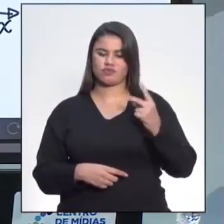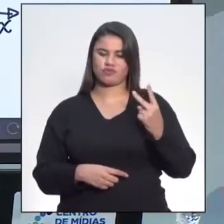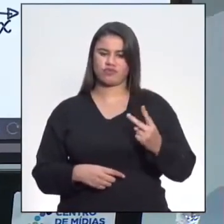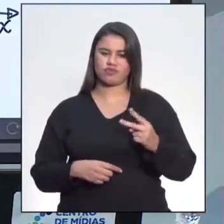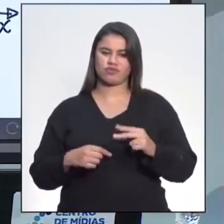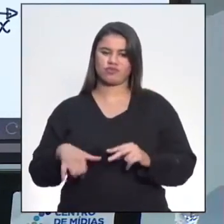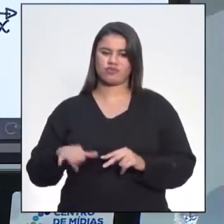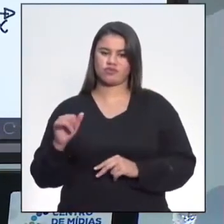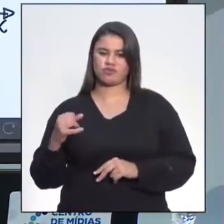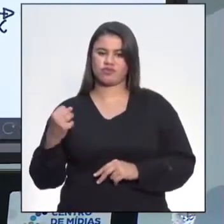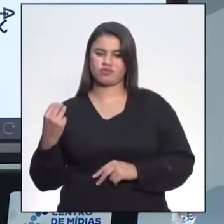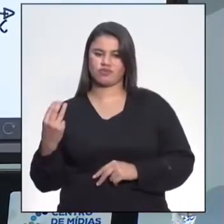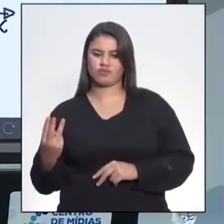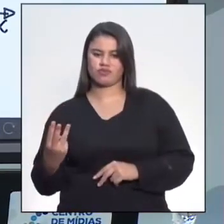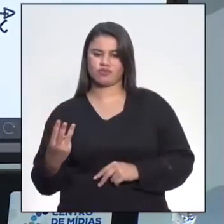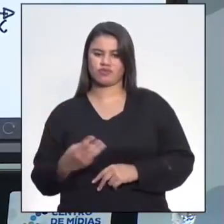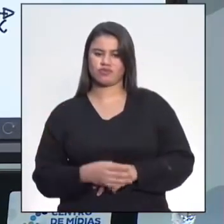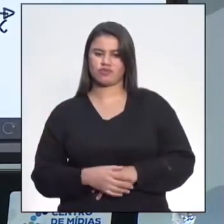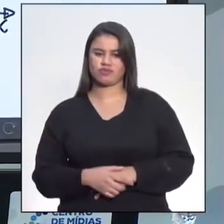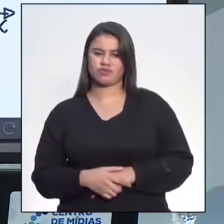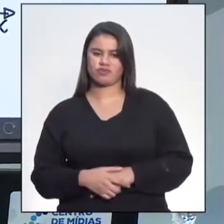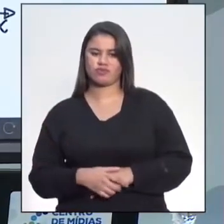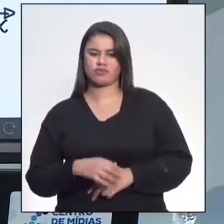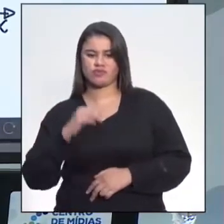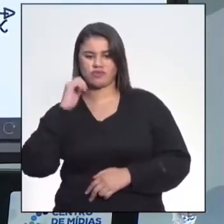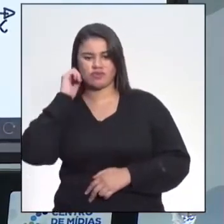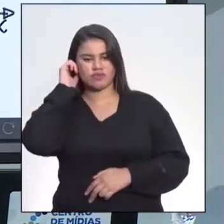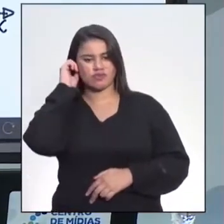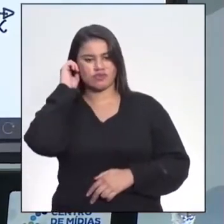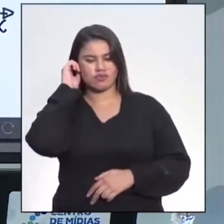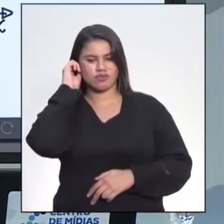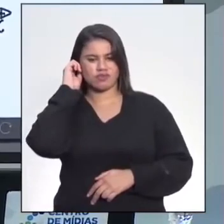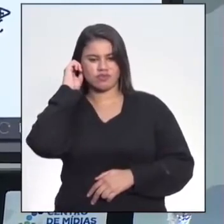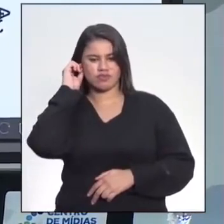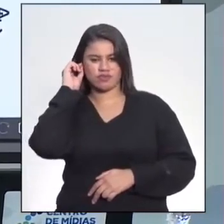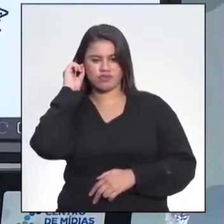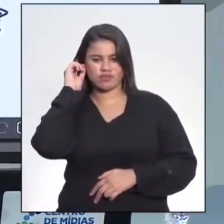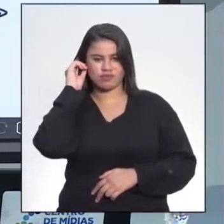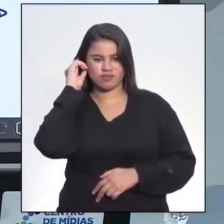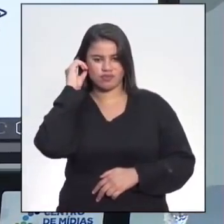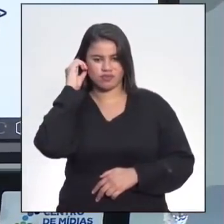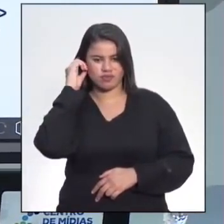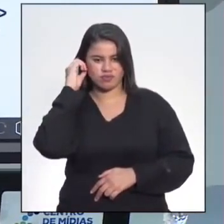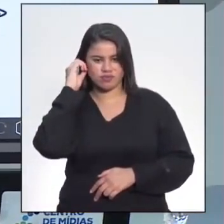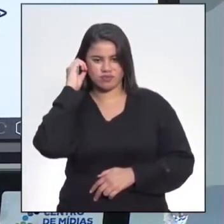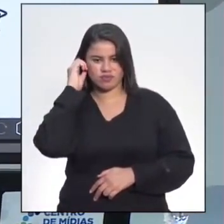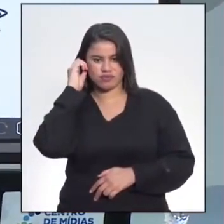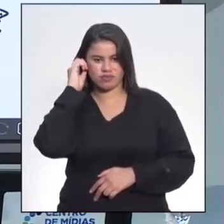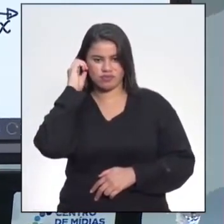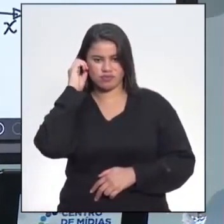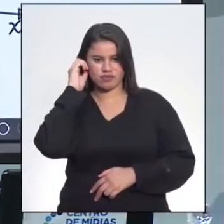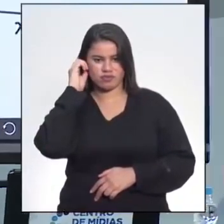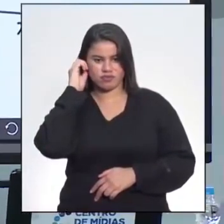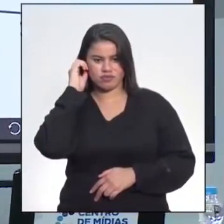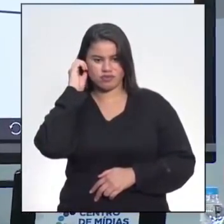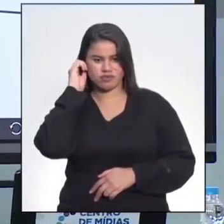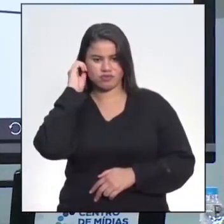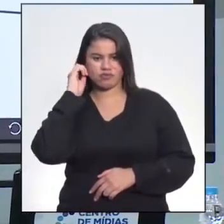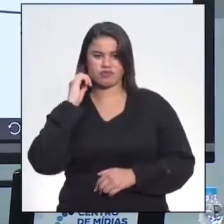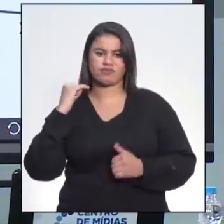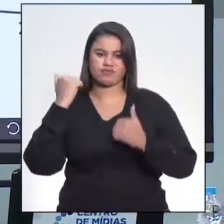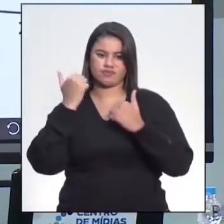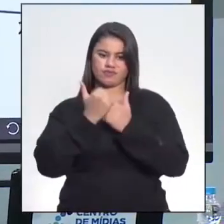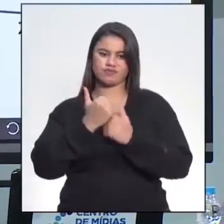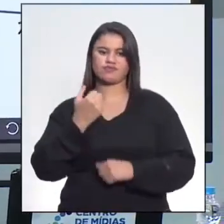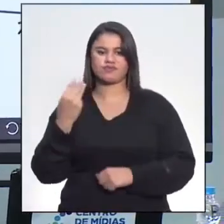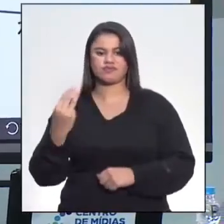x, 3 no y. Eu e esse 3 que nunca sai. Vamos lá, 3. Muito bom. Agora, o número 3. Vamos ver se esse